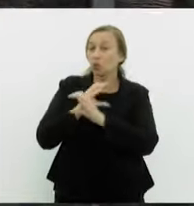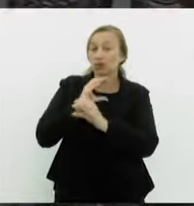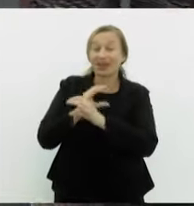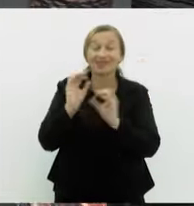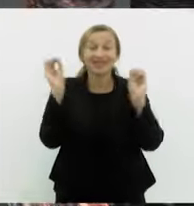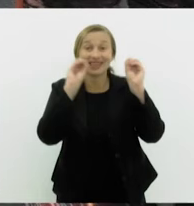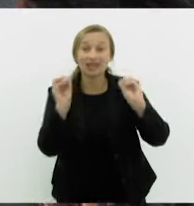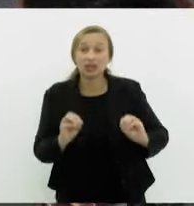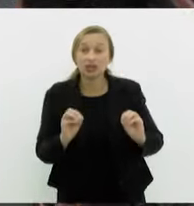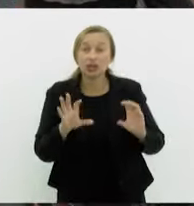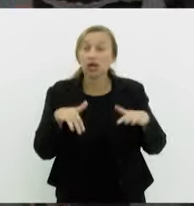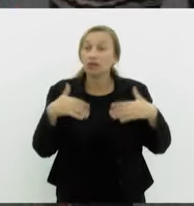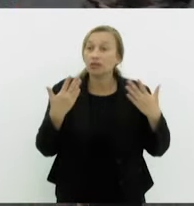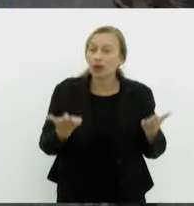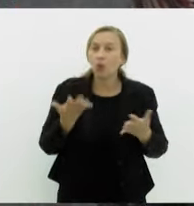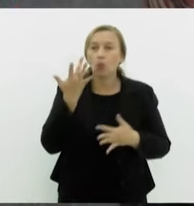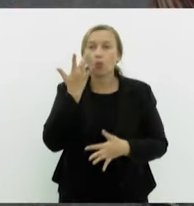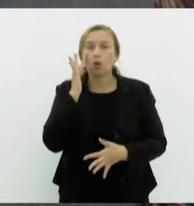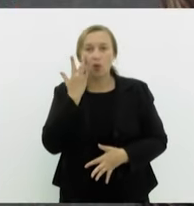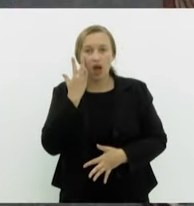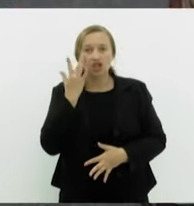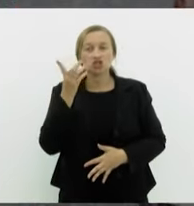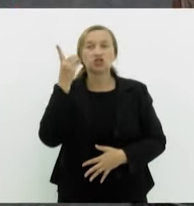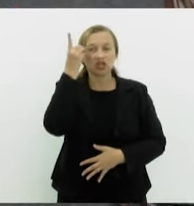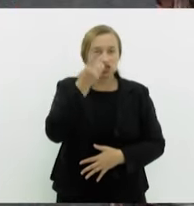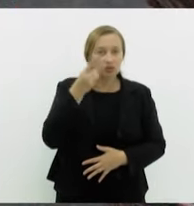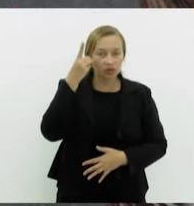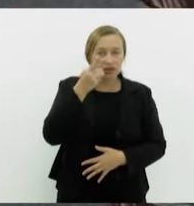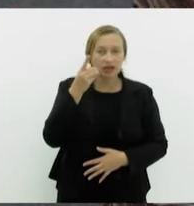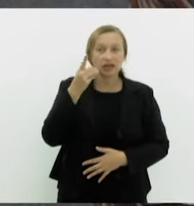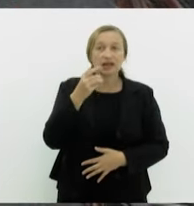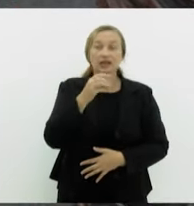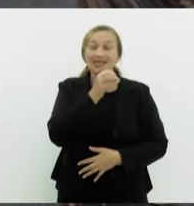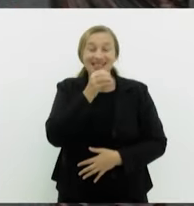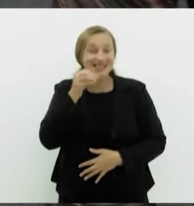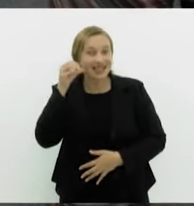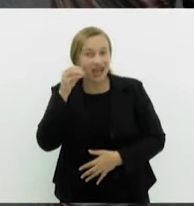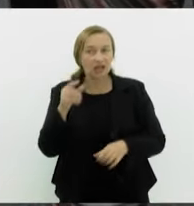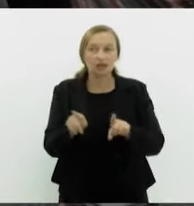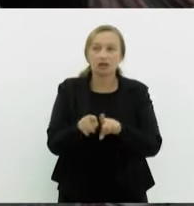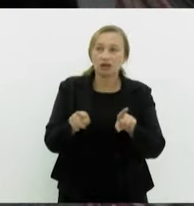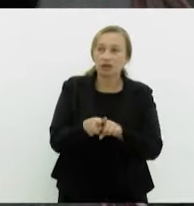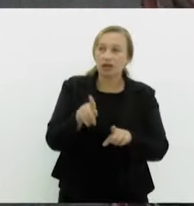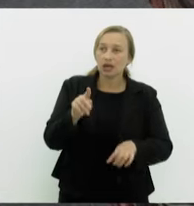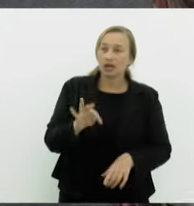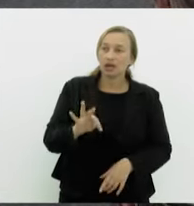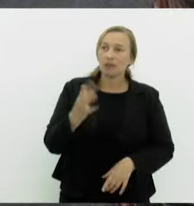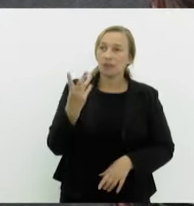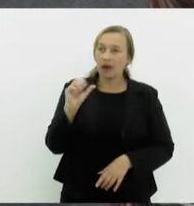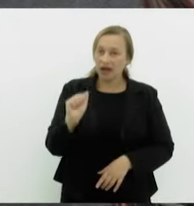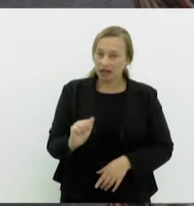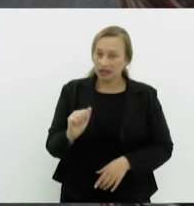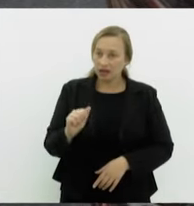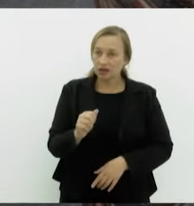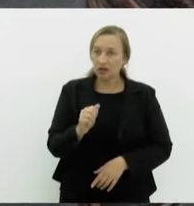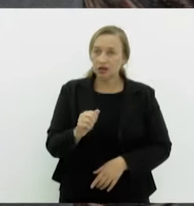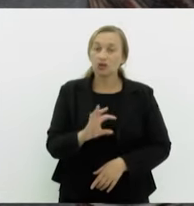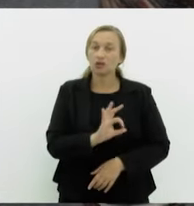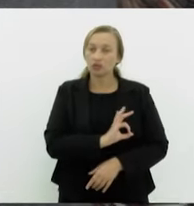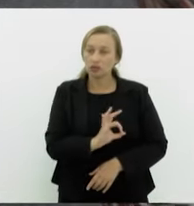Então, eu acho que as deputadas Célia Jordão e Marta Rocha foram felizes